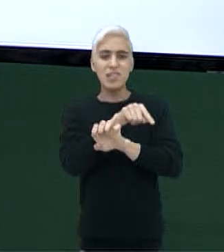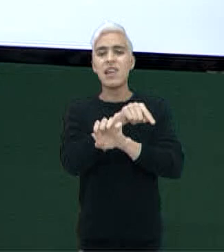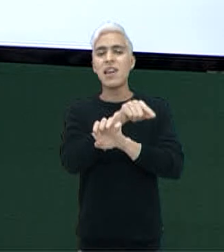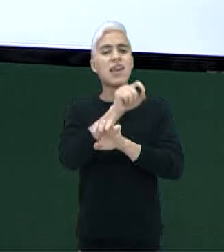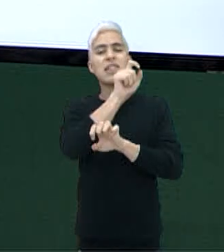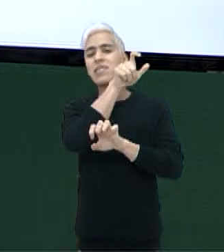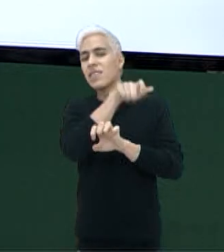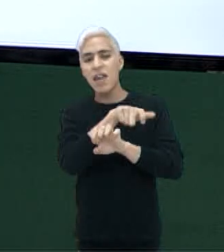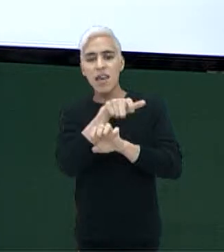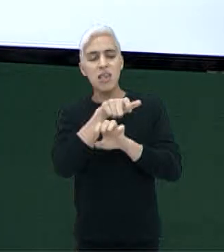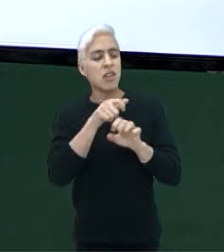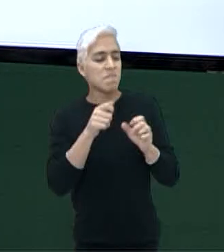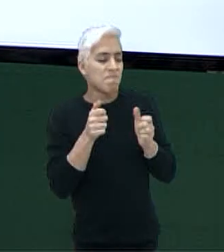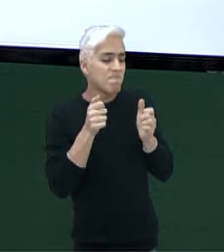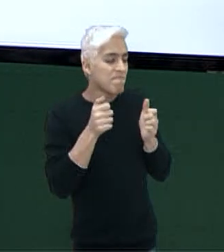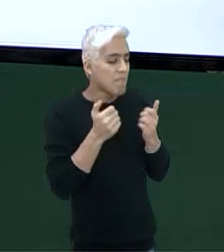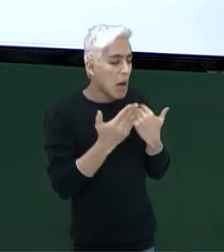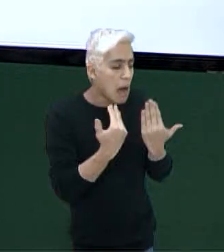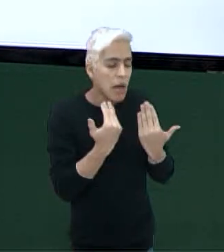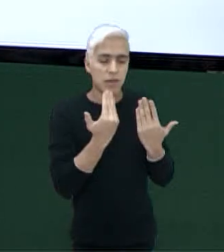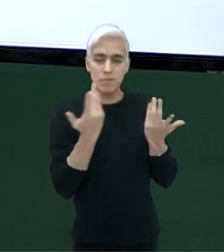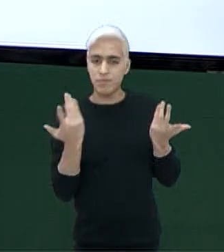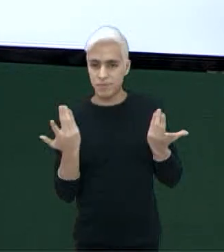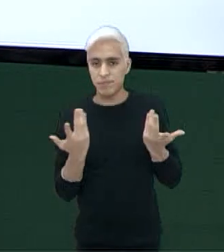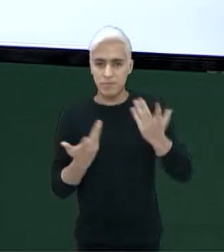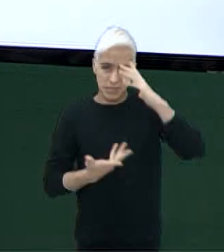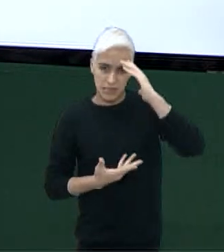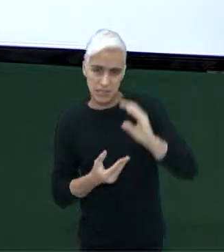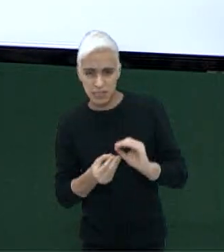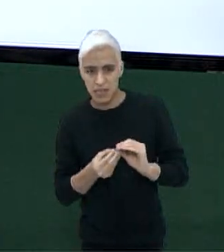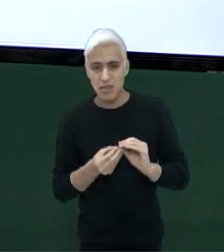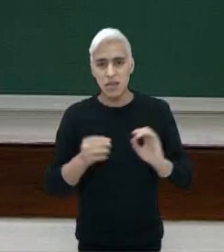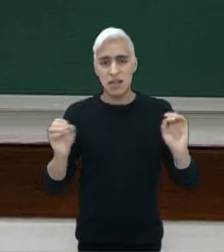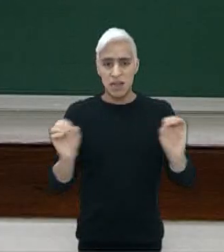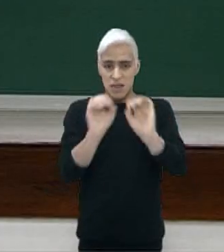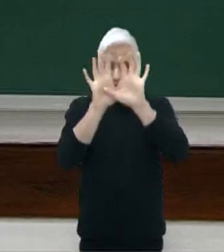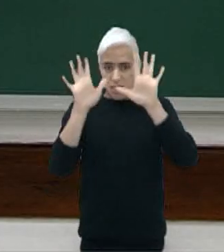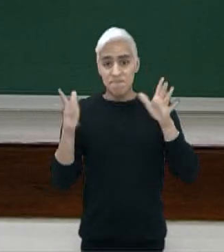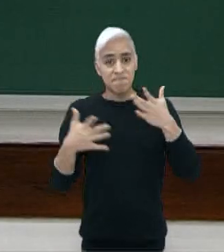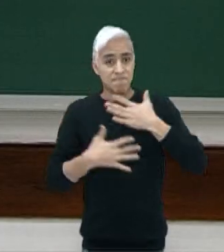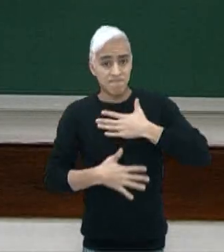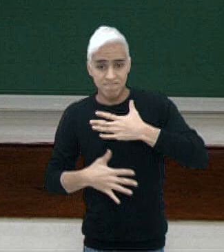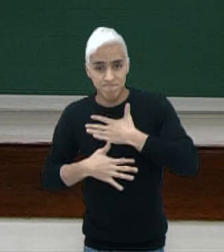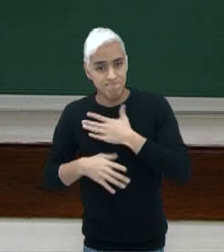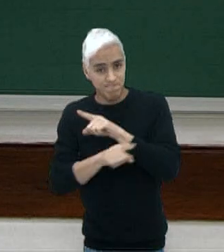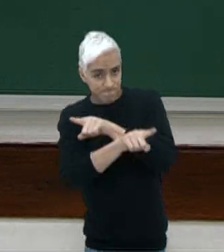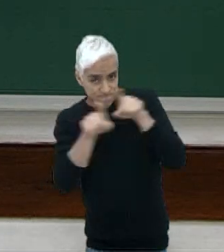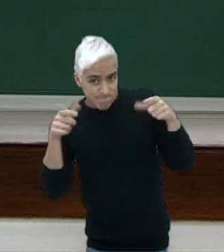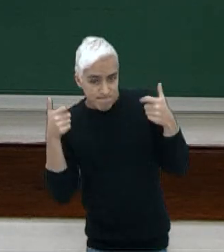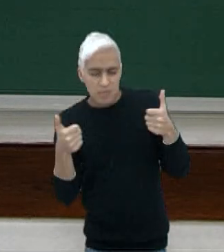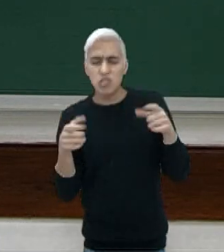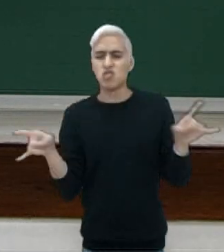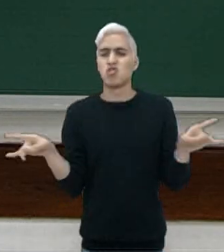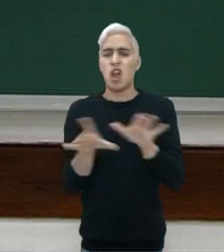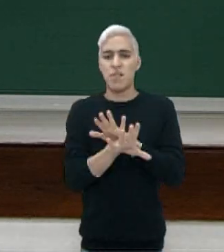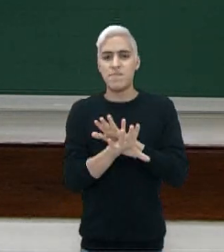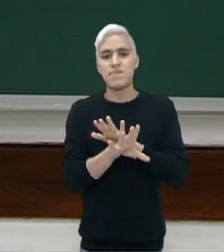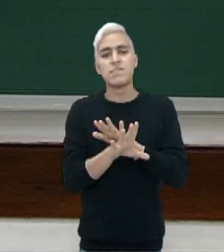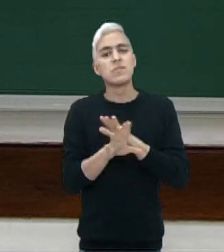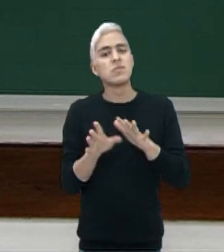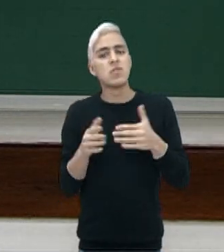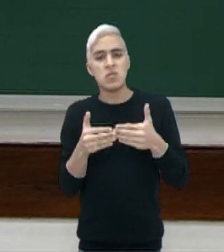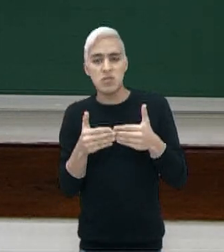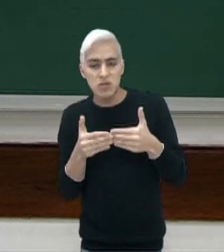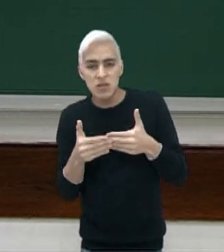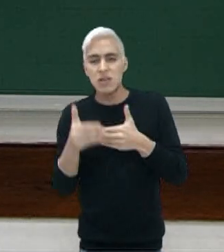ela está conversando com o interlocutor dela. Ok? Tá entendidinho? Tá tranquilo aí para você? Fechou. Então vamos aí para